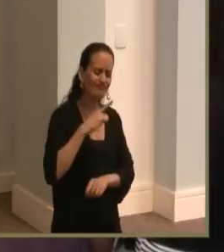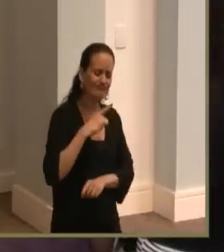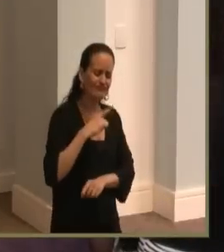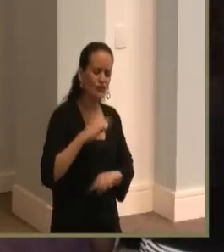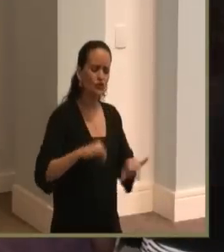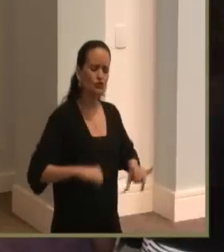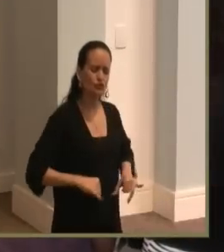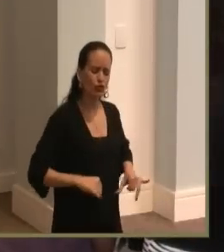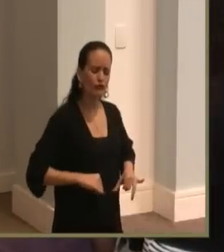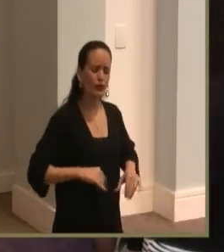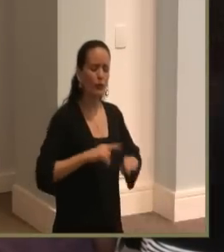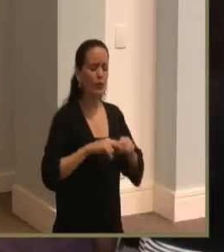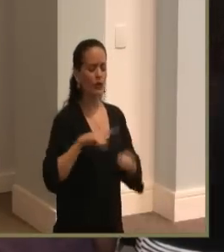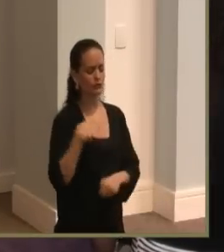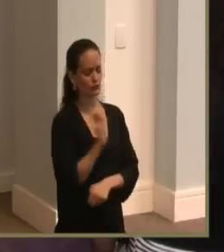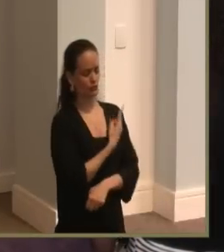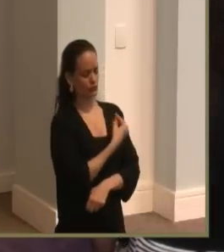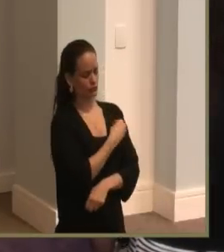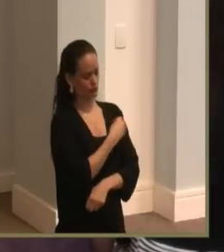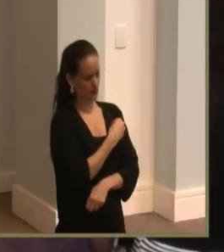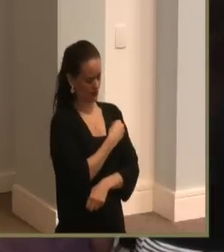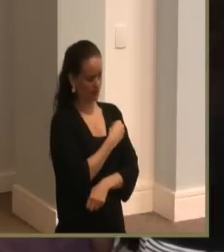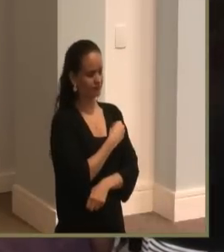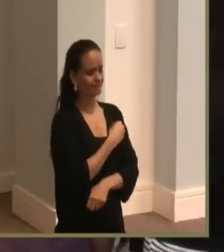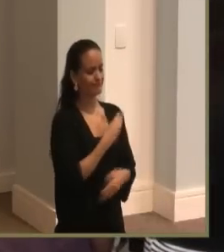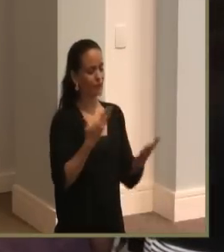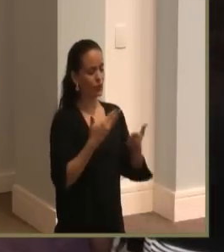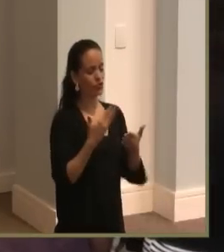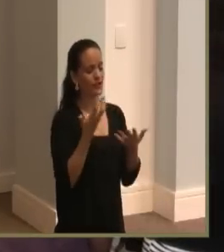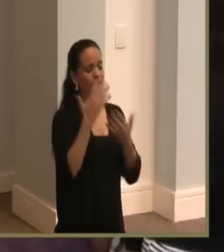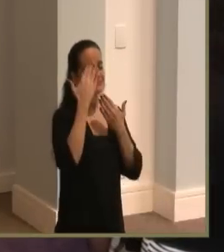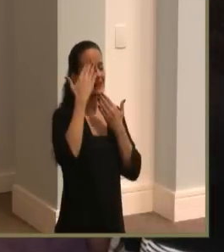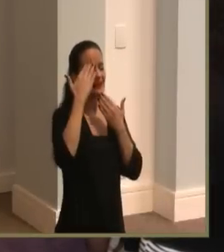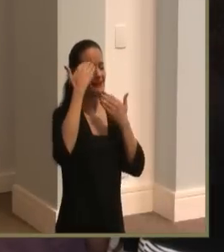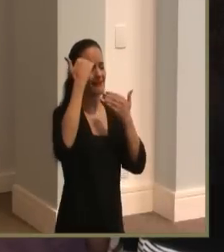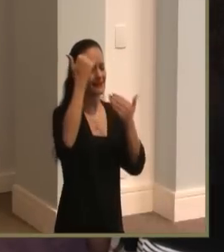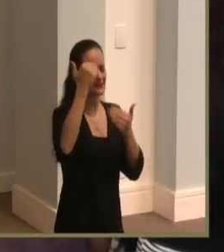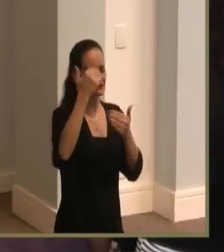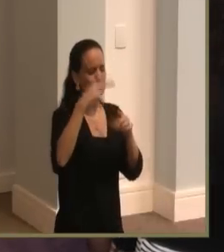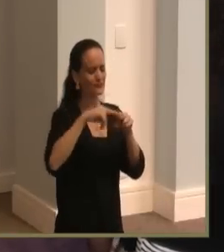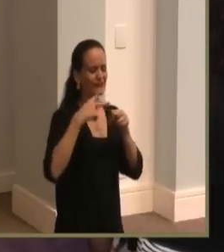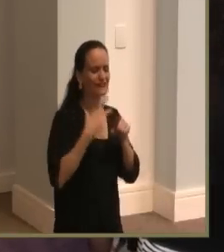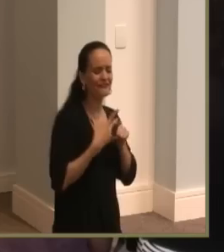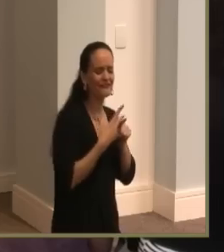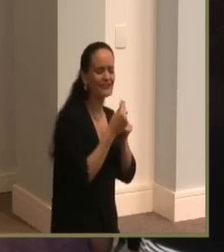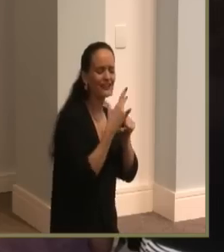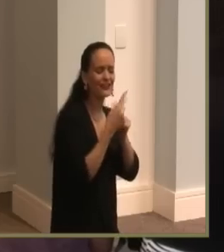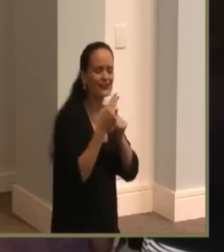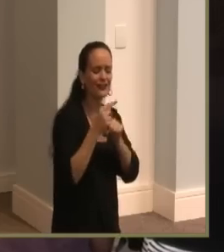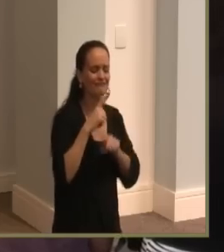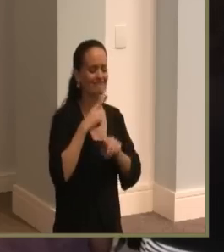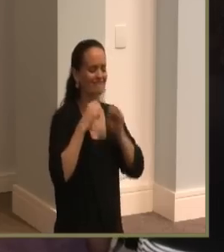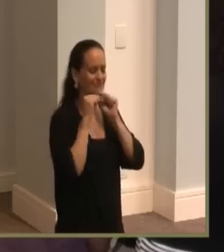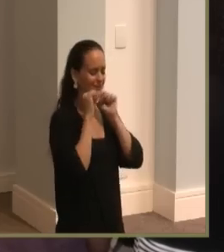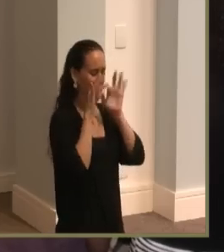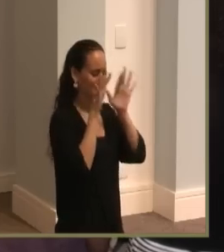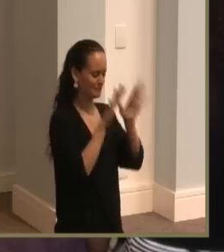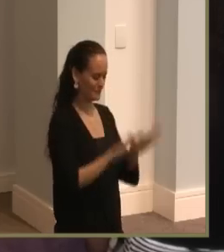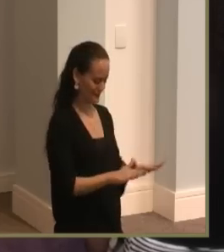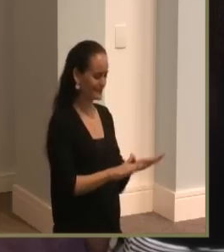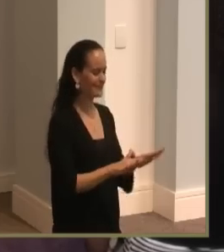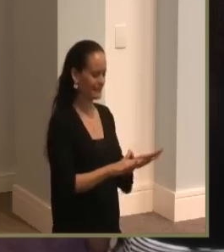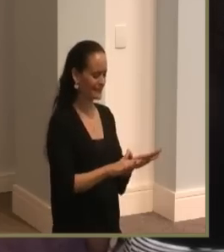nossos pecados. Pai, nós queremos te agradecer neste momento, pelas vitórias, pelas bênçãos que temos alcançado do